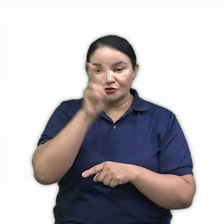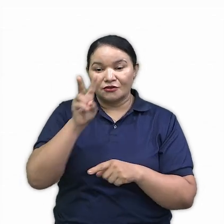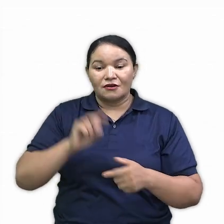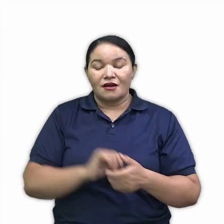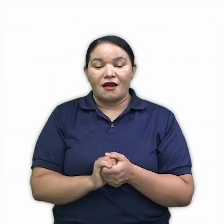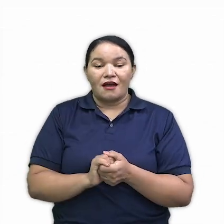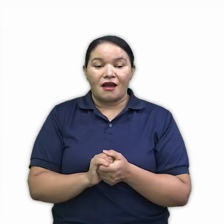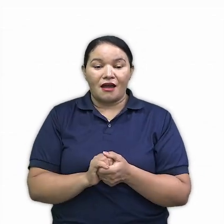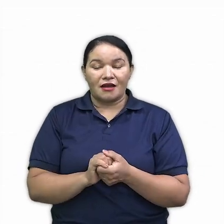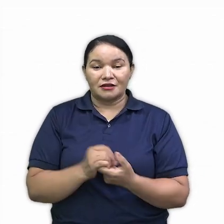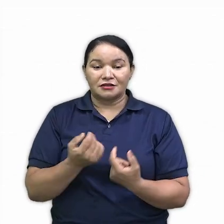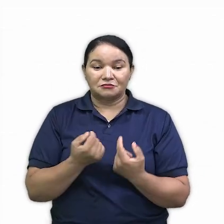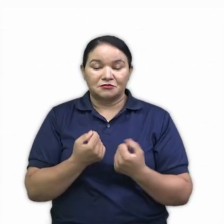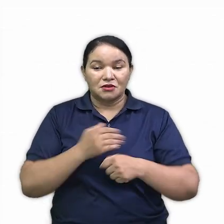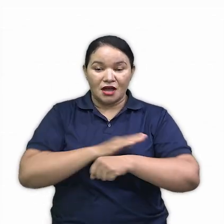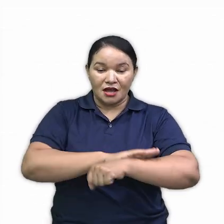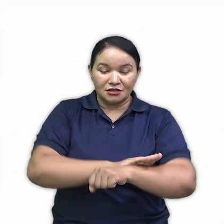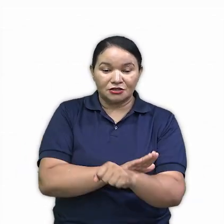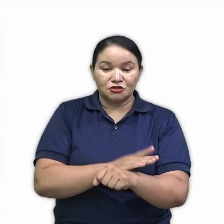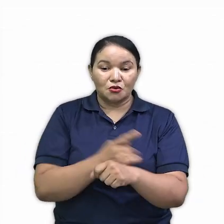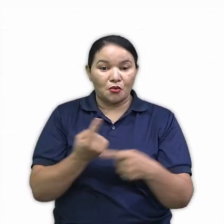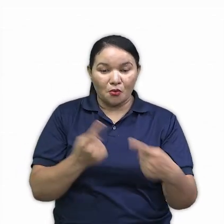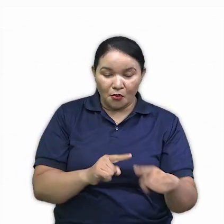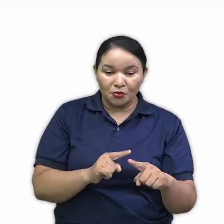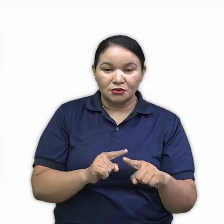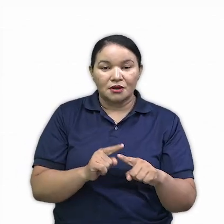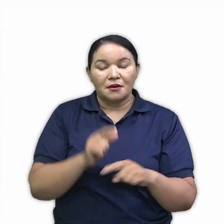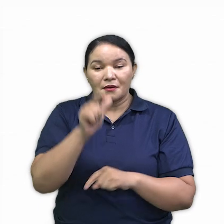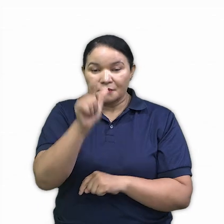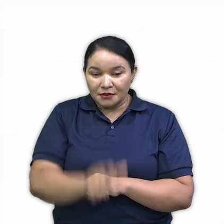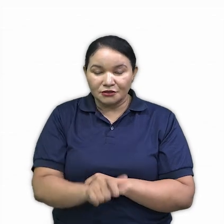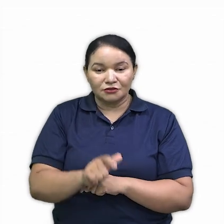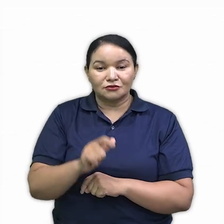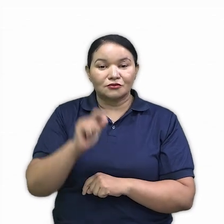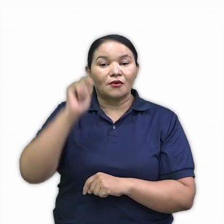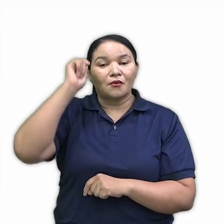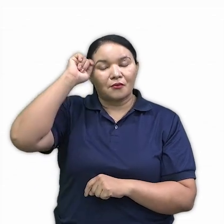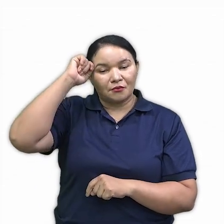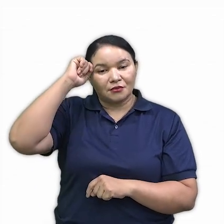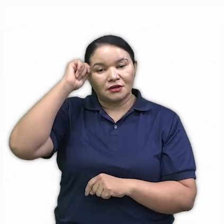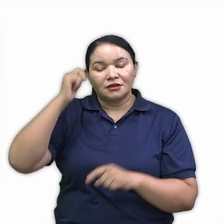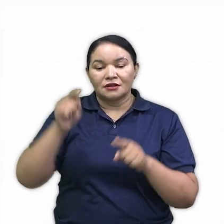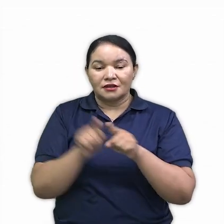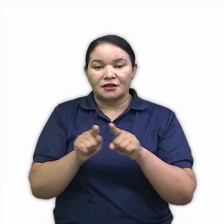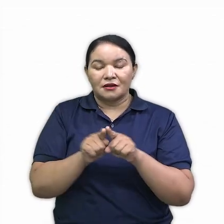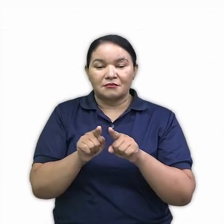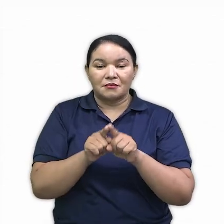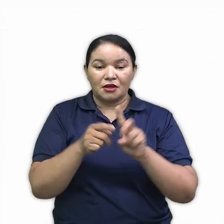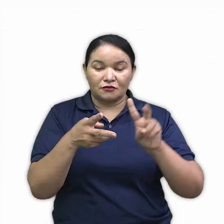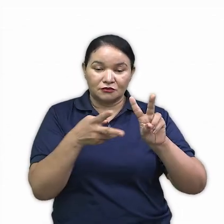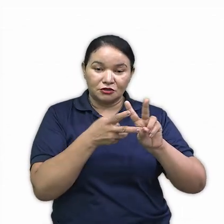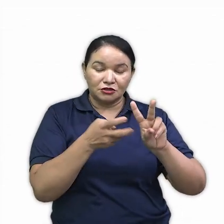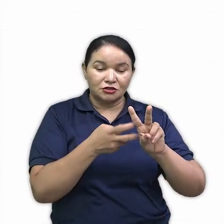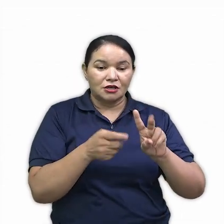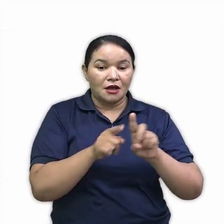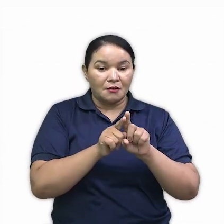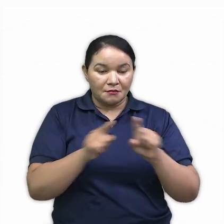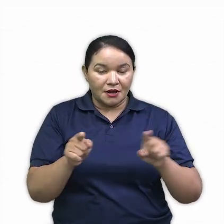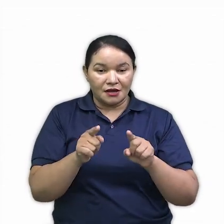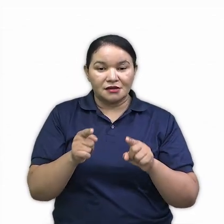o negro, contra o índio, né, os indígenas. Mas, né, muitas vezes também, na